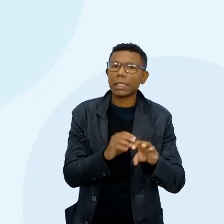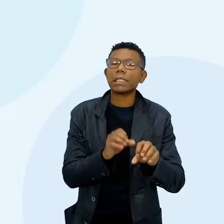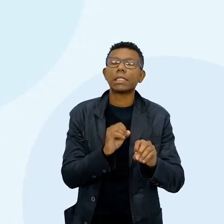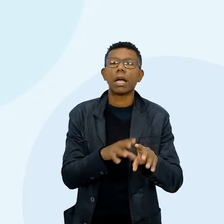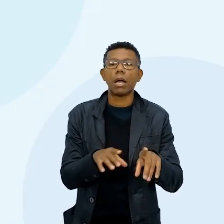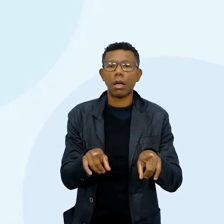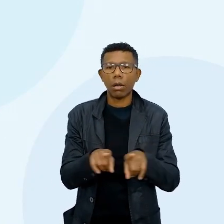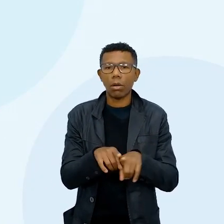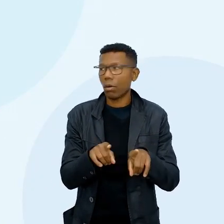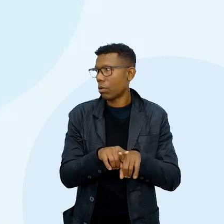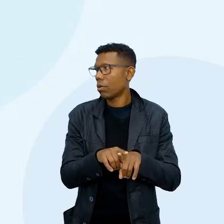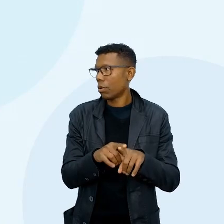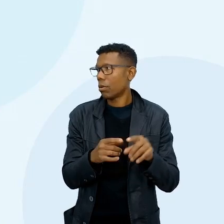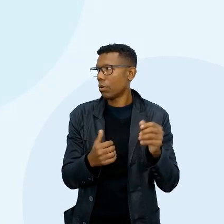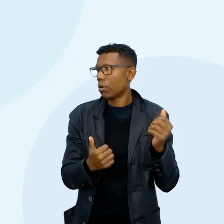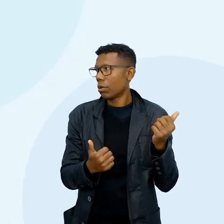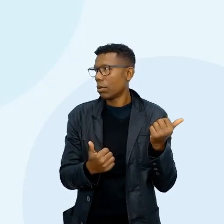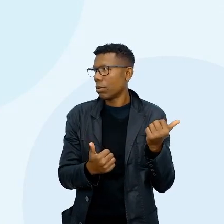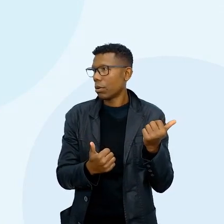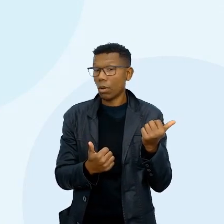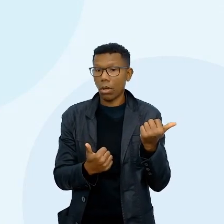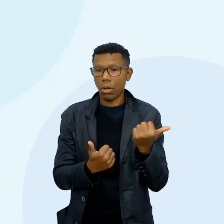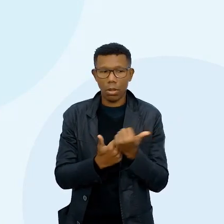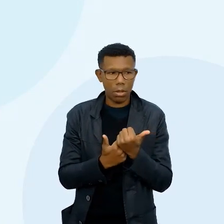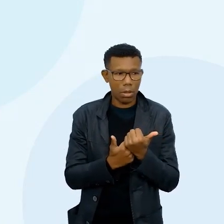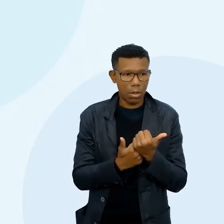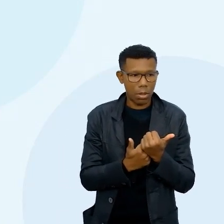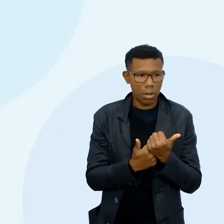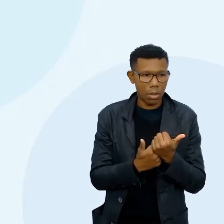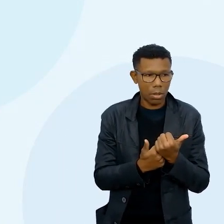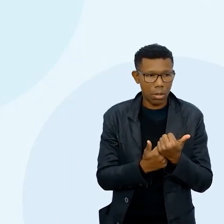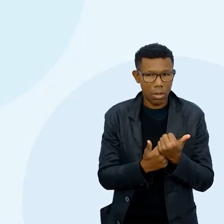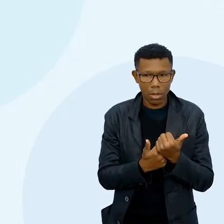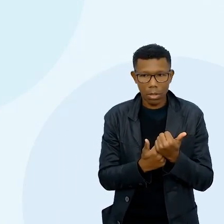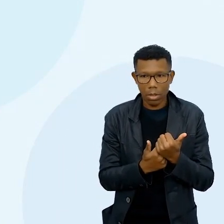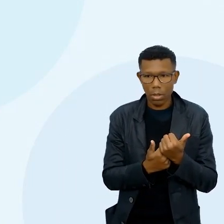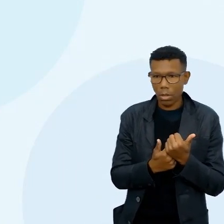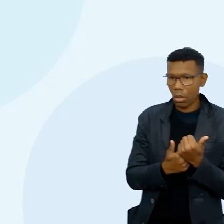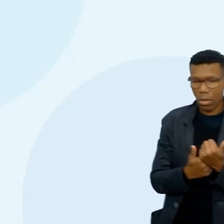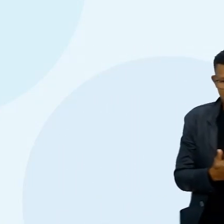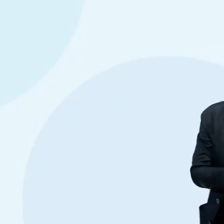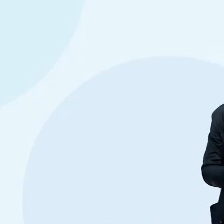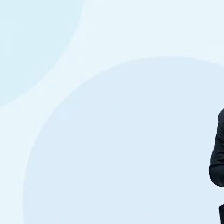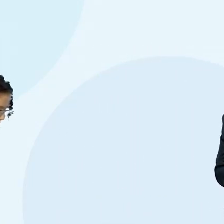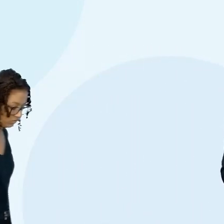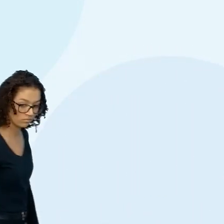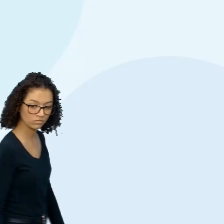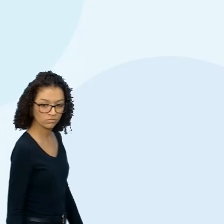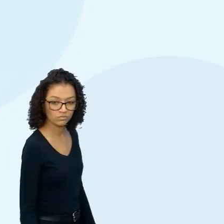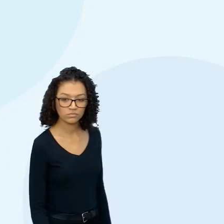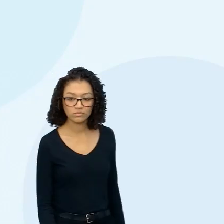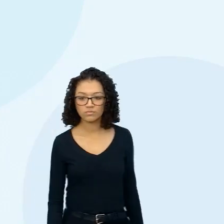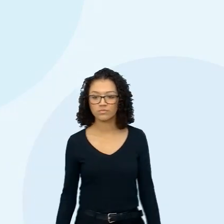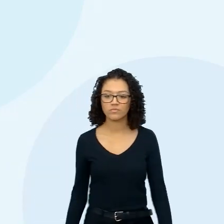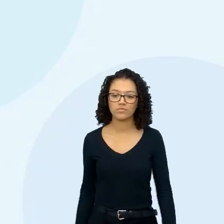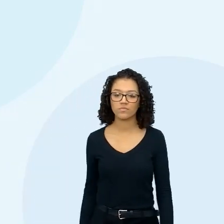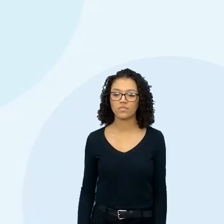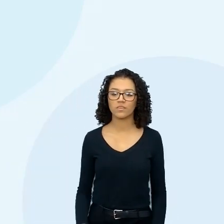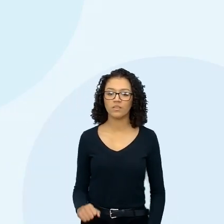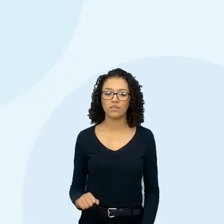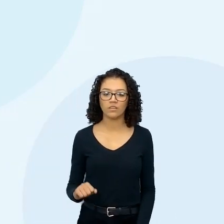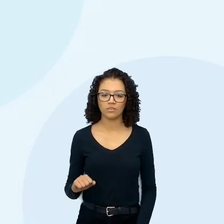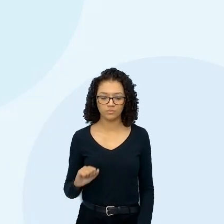SINASE, e regulamenta a execução das medidas socioeducativas destinadas a adolescentes que pratiquem o